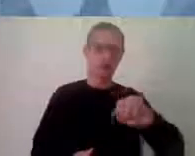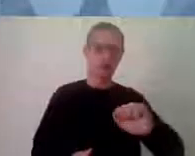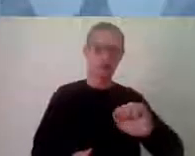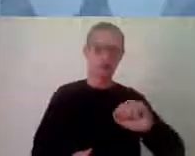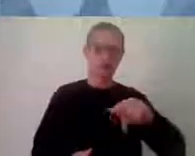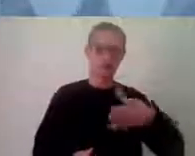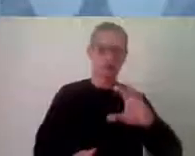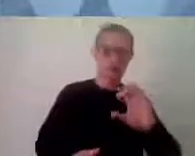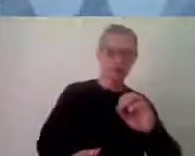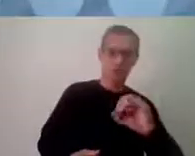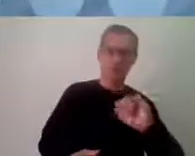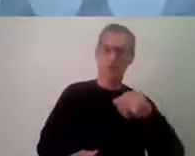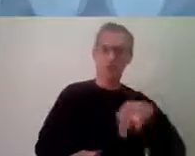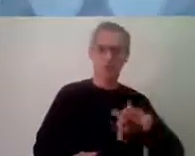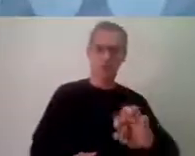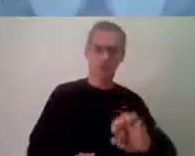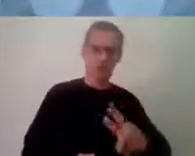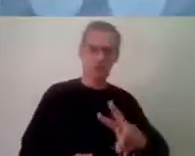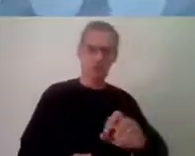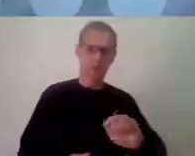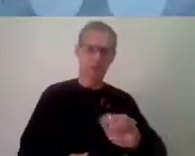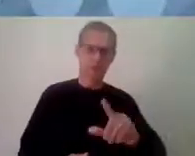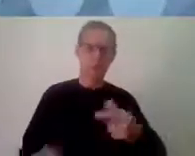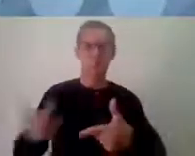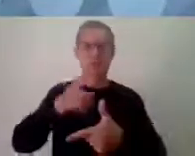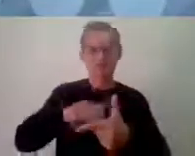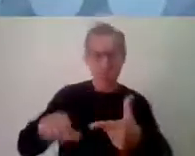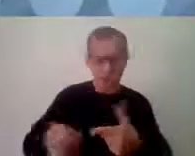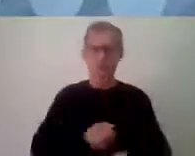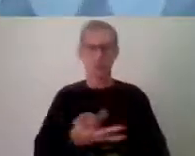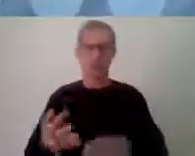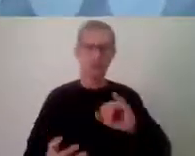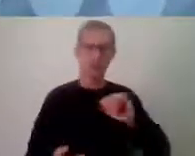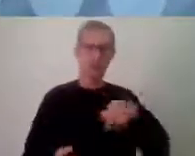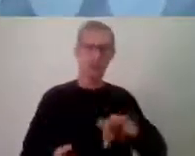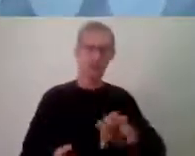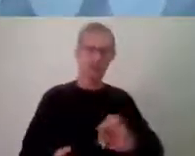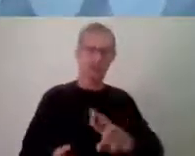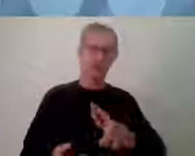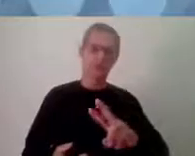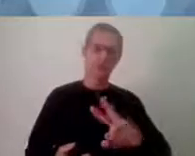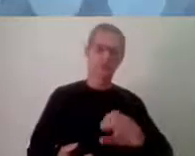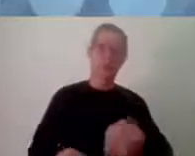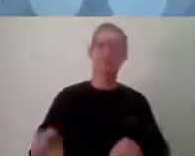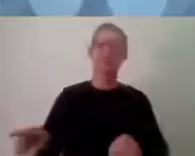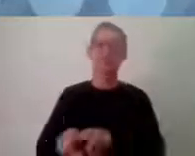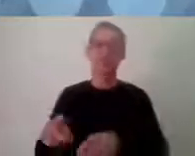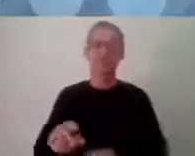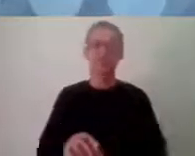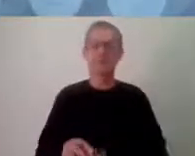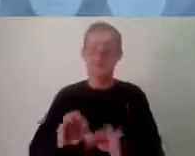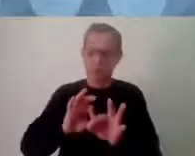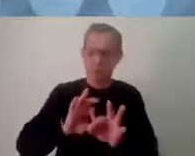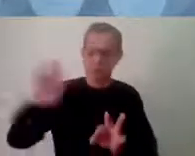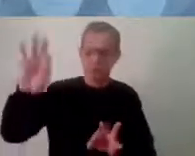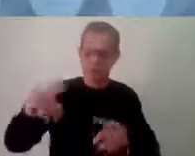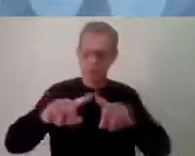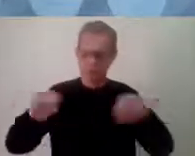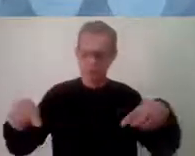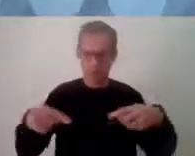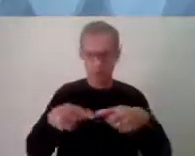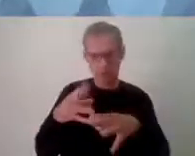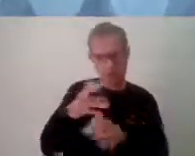dividido, né, pela quantidade de intervalos que você quer. E a altura do retângulo é a função calculada naquele ponto x.